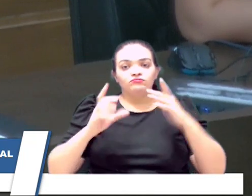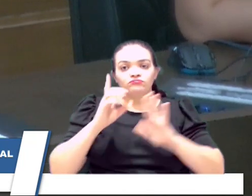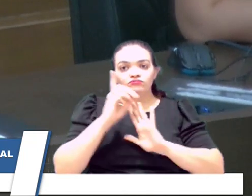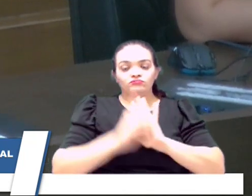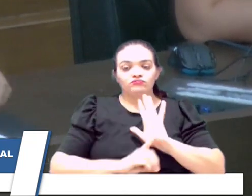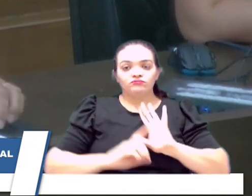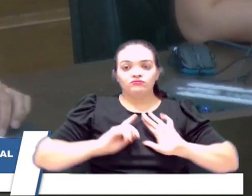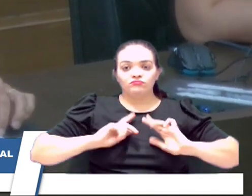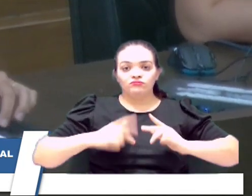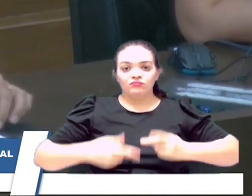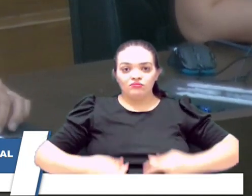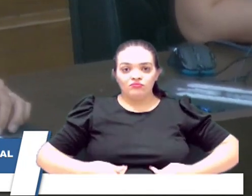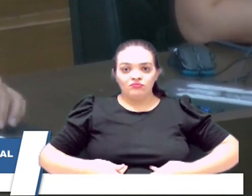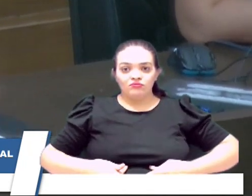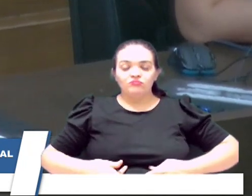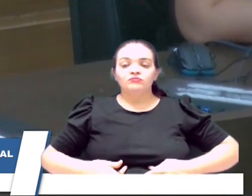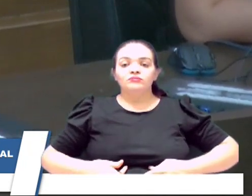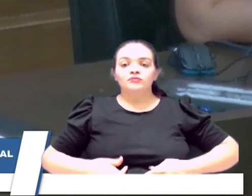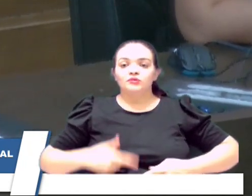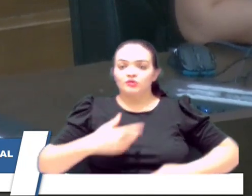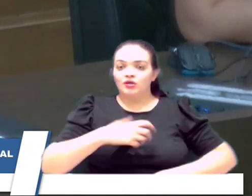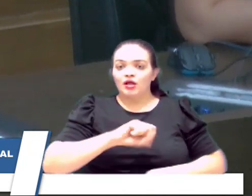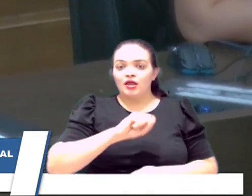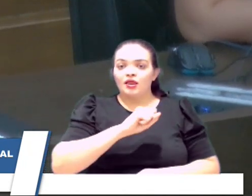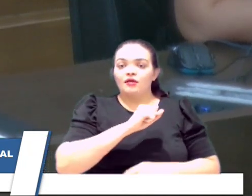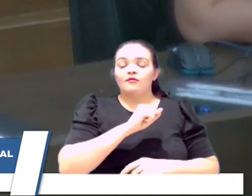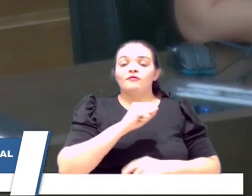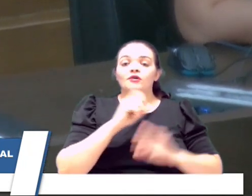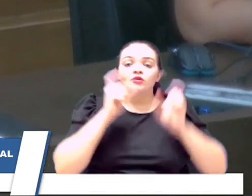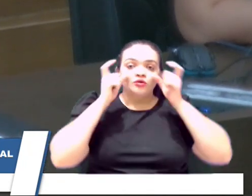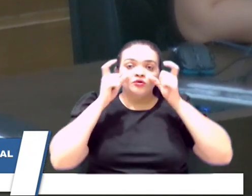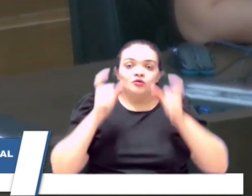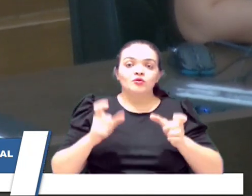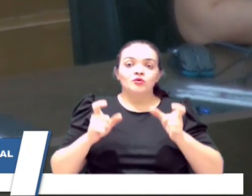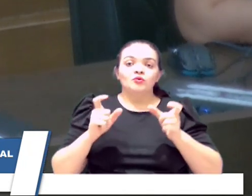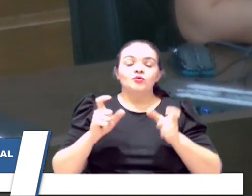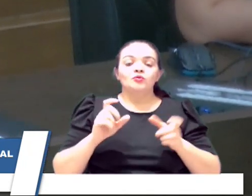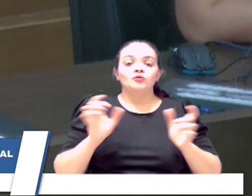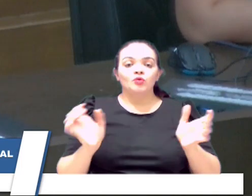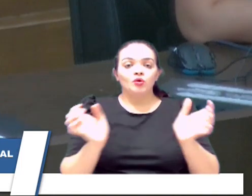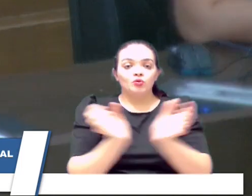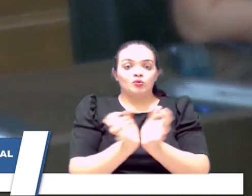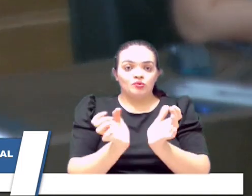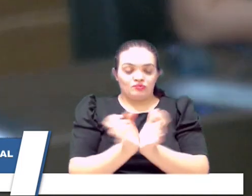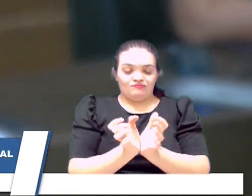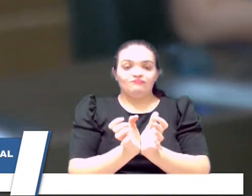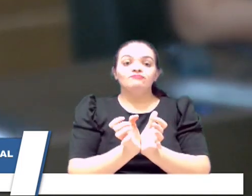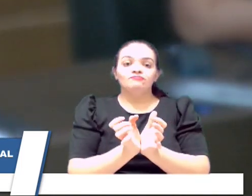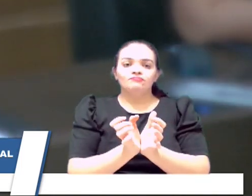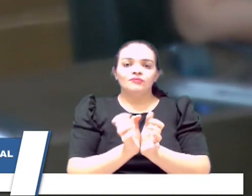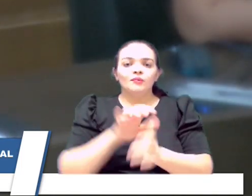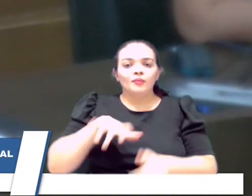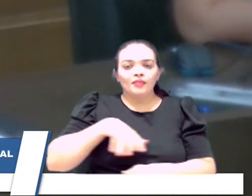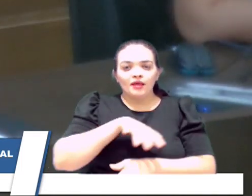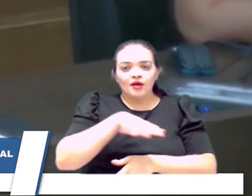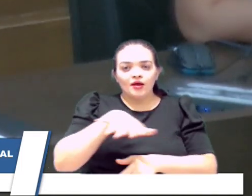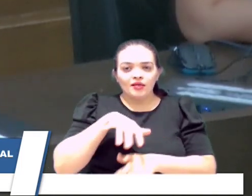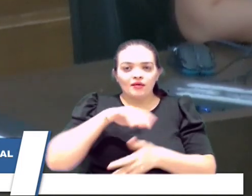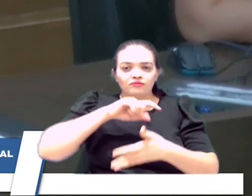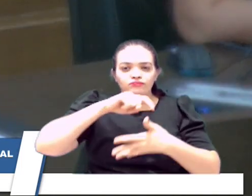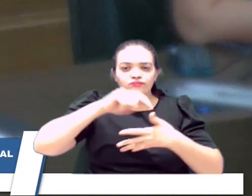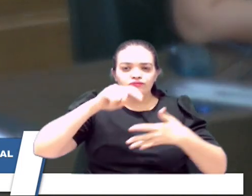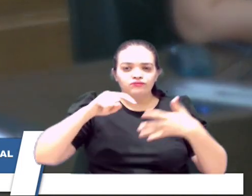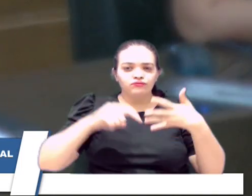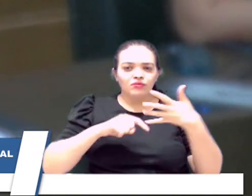e a promoção da defesa dos direitos e interesses individuais e coletivos. E dentro do extenso rol de direitos